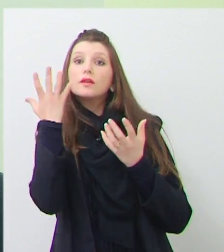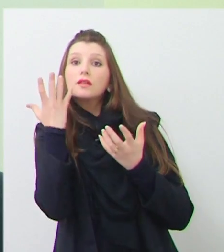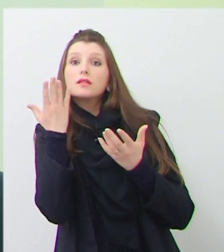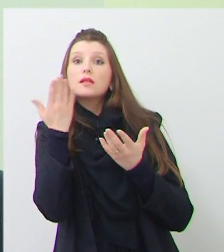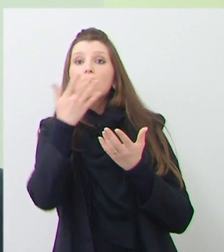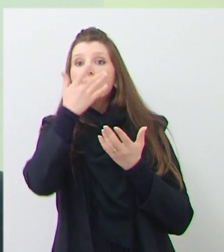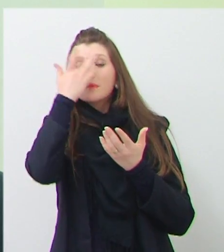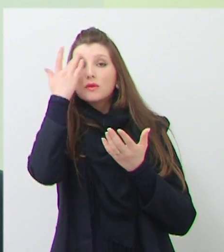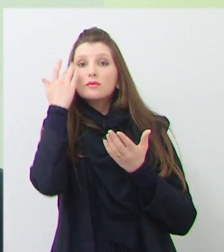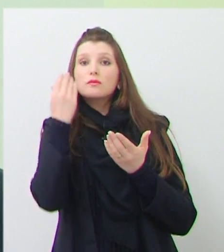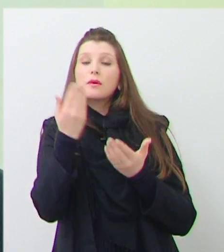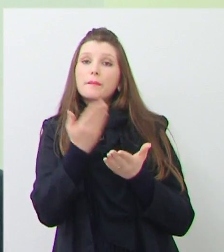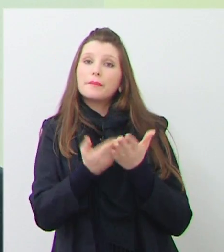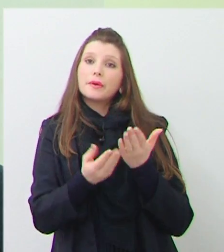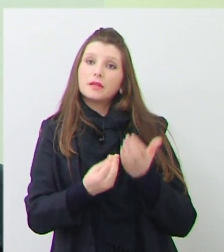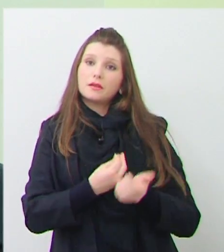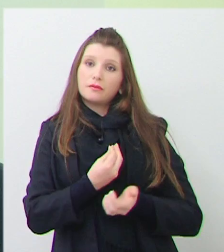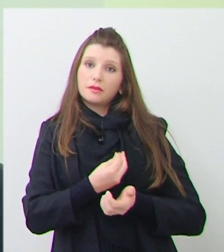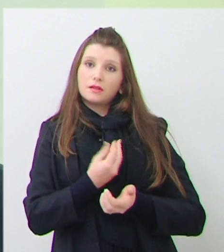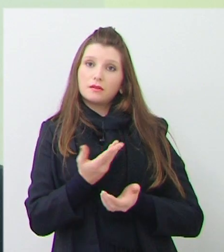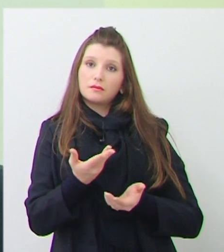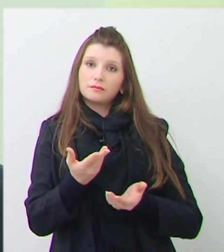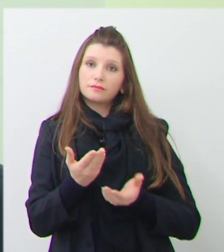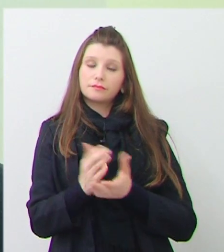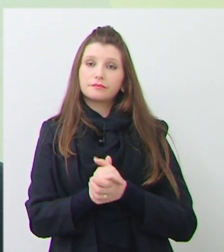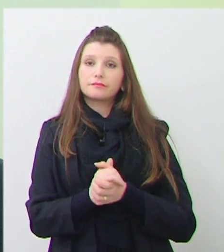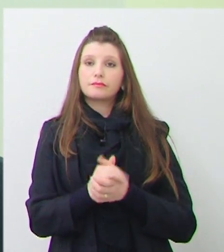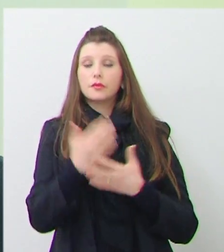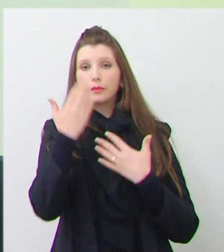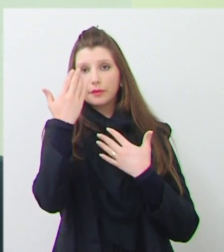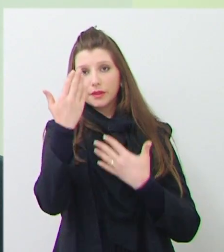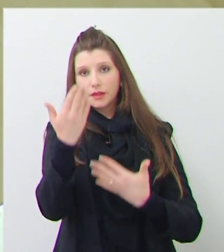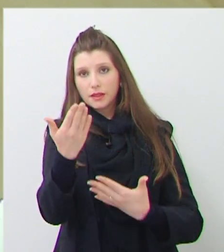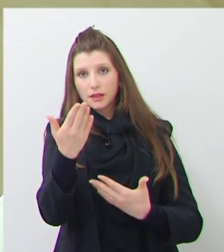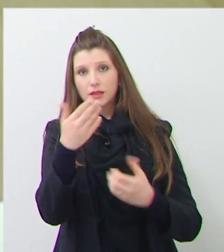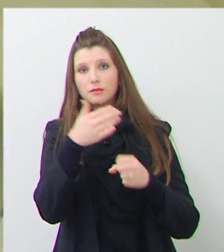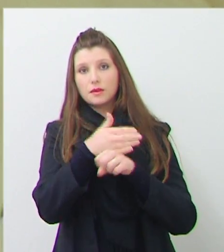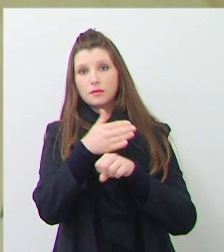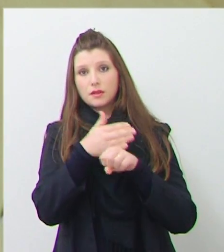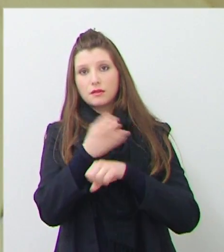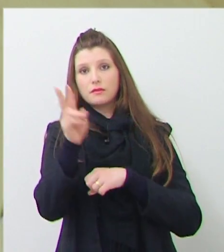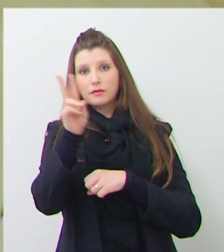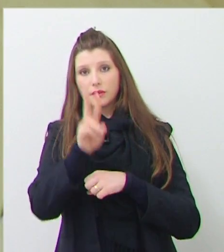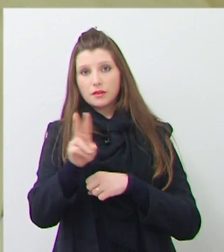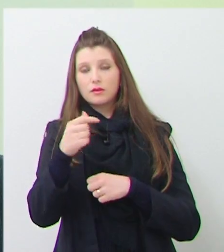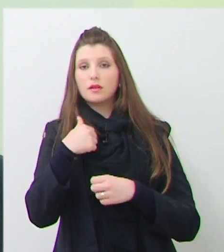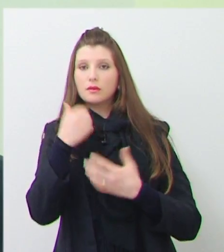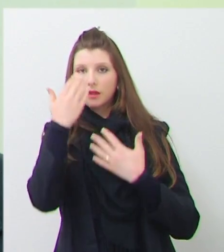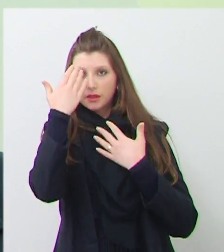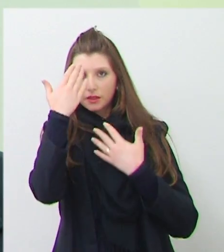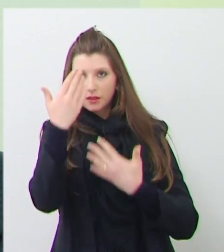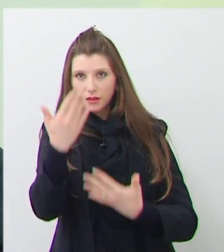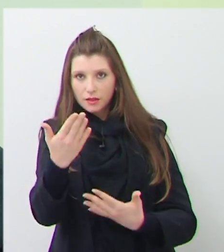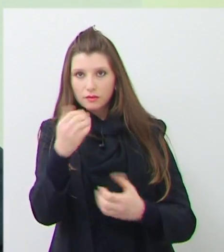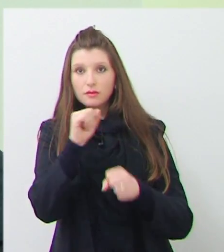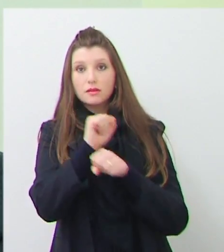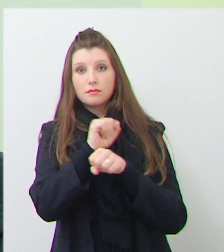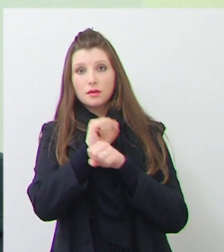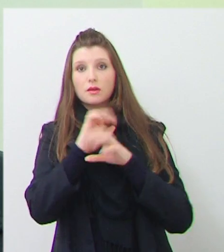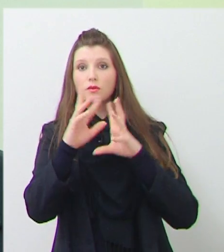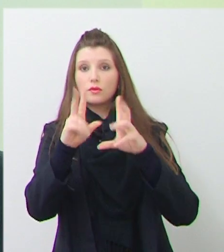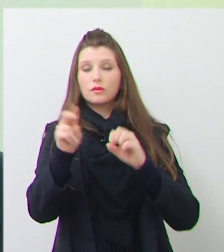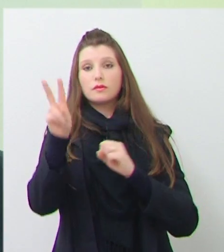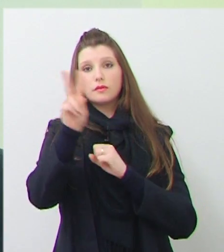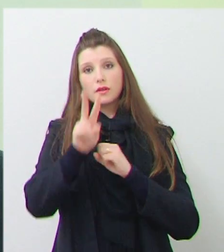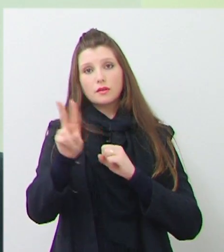que necessite se torne uma vítima fatal. Ok, muito obrigada pela sua participação, vereador. Eu que agradeço, espero todos os vereadores da